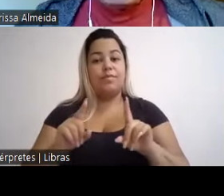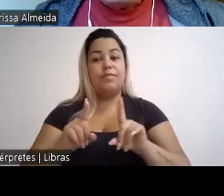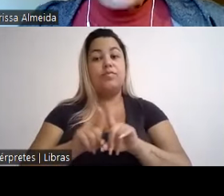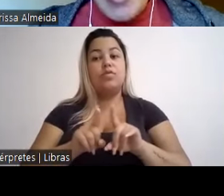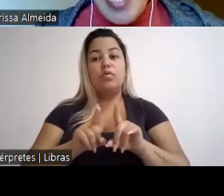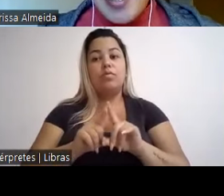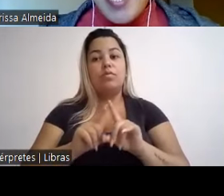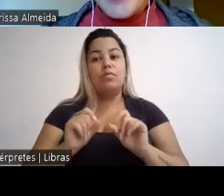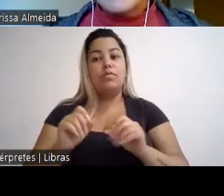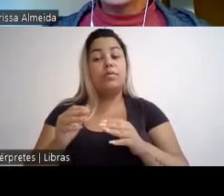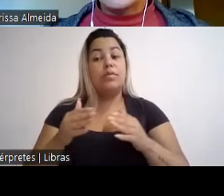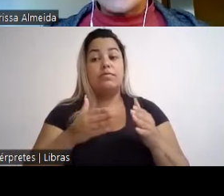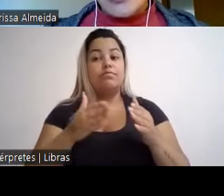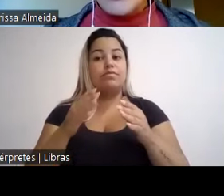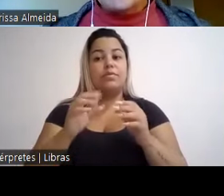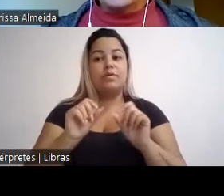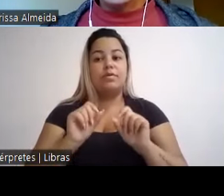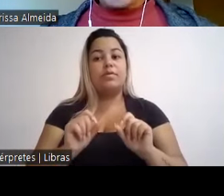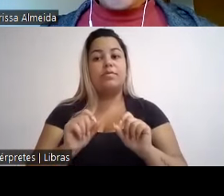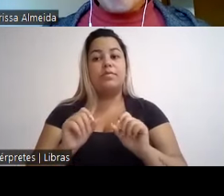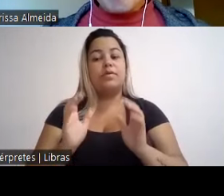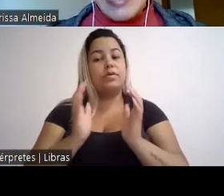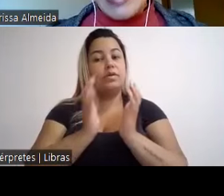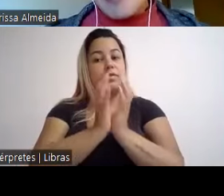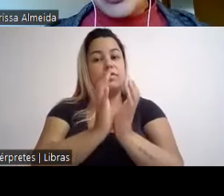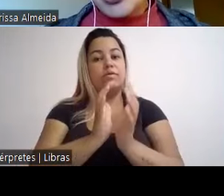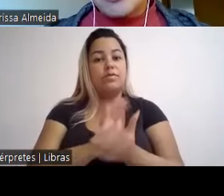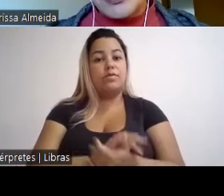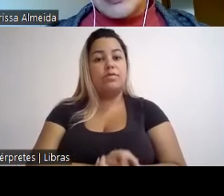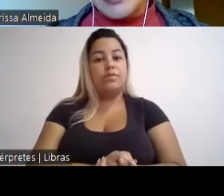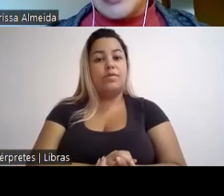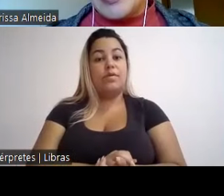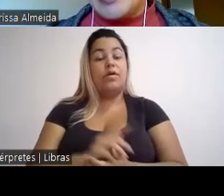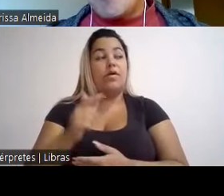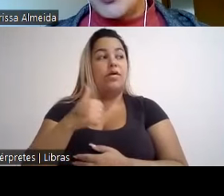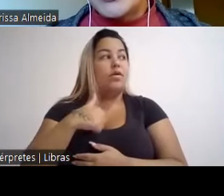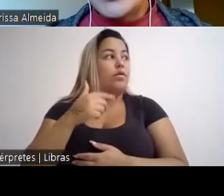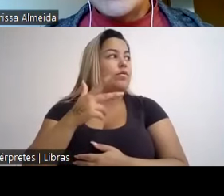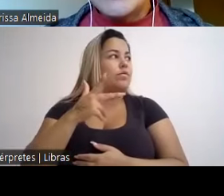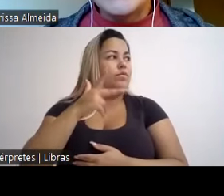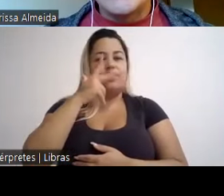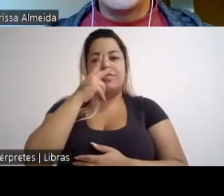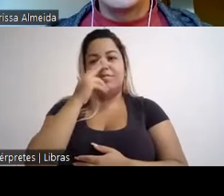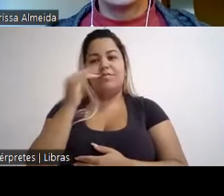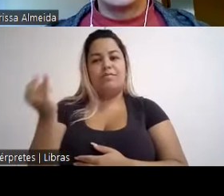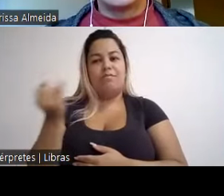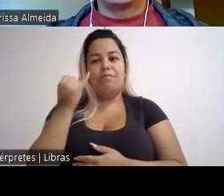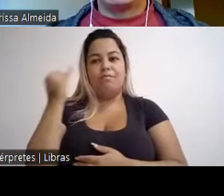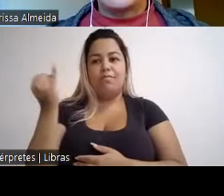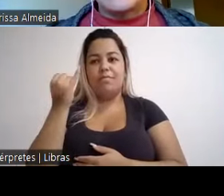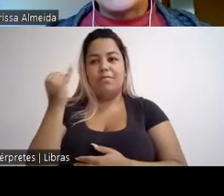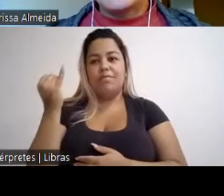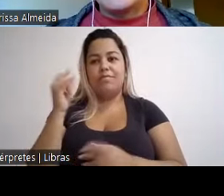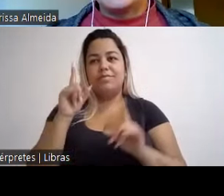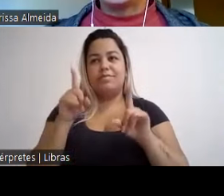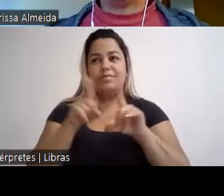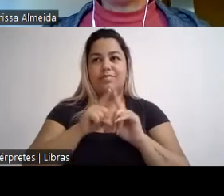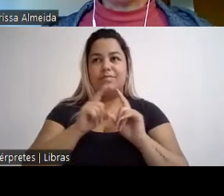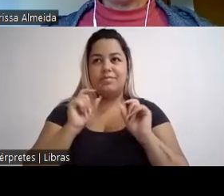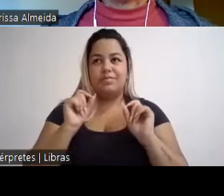melhor caminhar, né, desse grupo. E aí eu acho que uma coisa que é importante, né, é a gente pensar